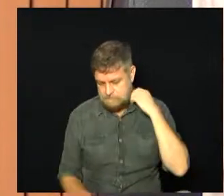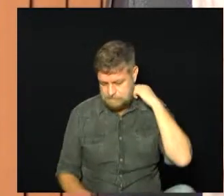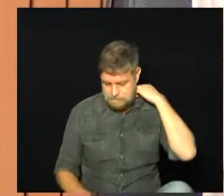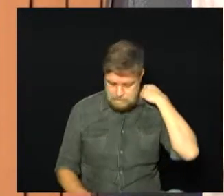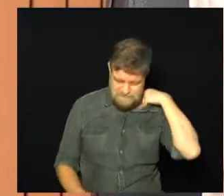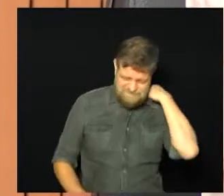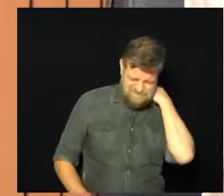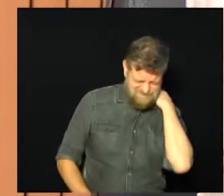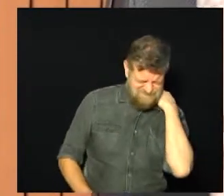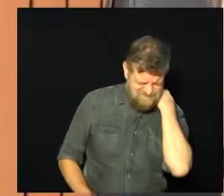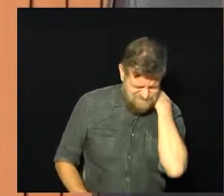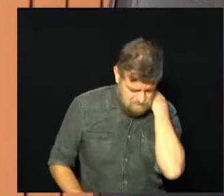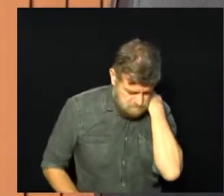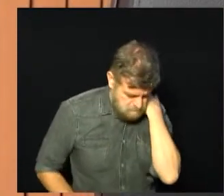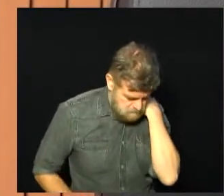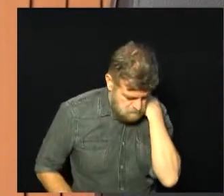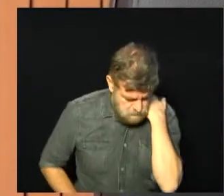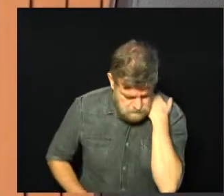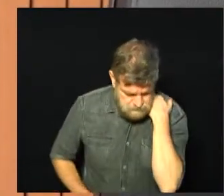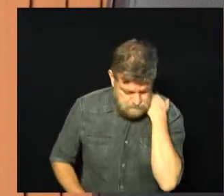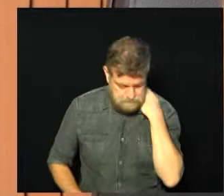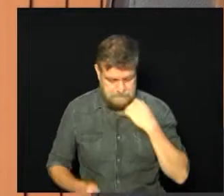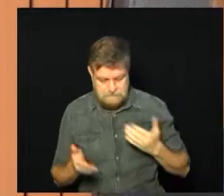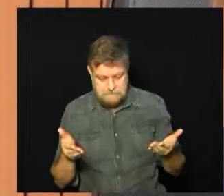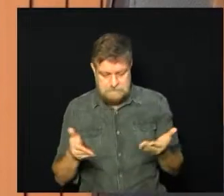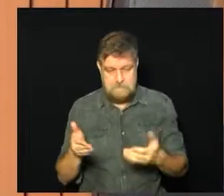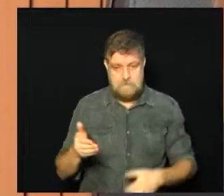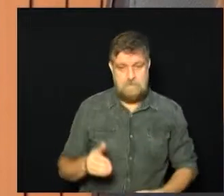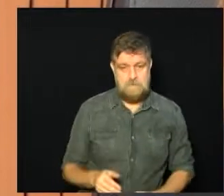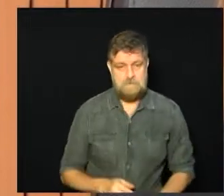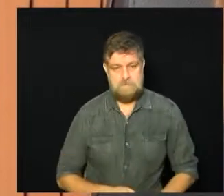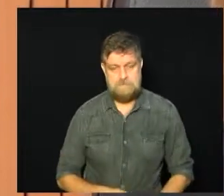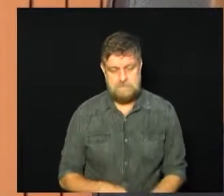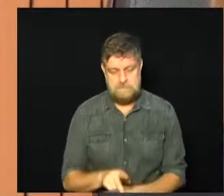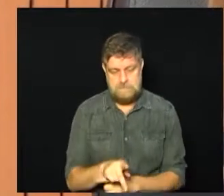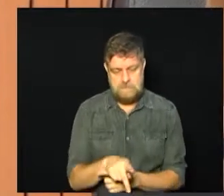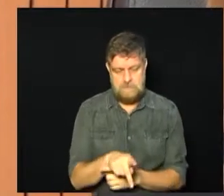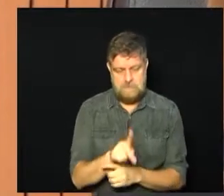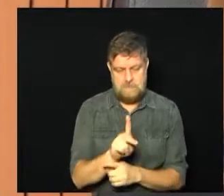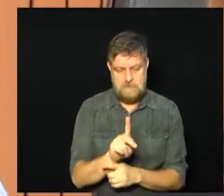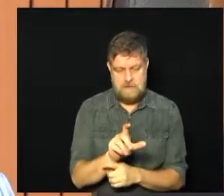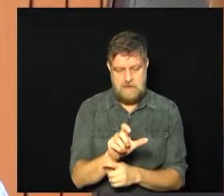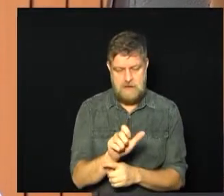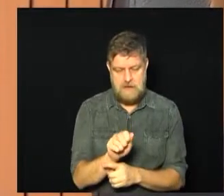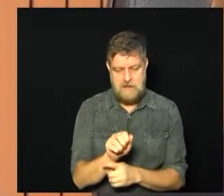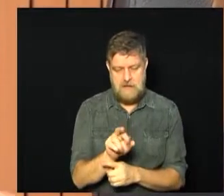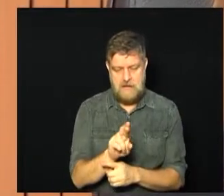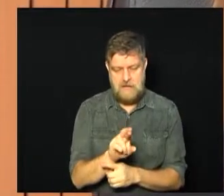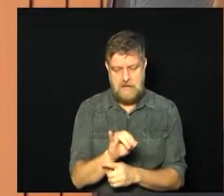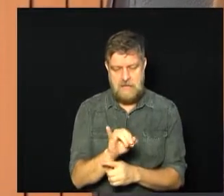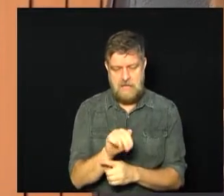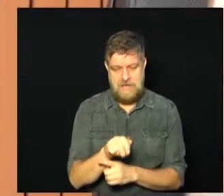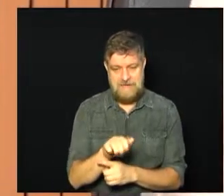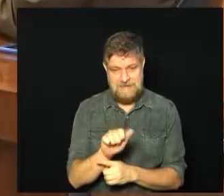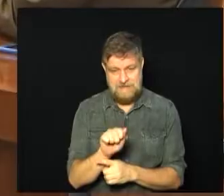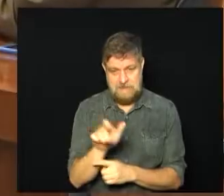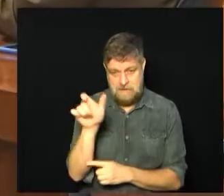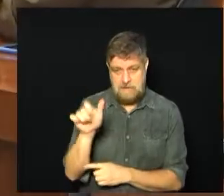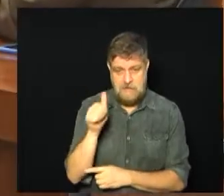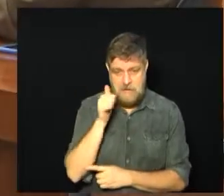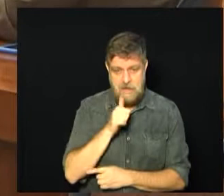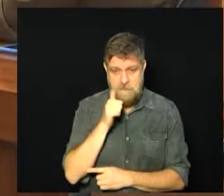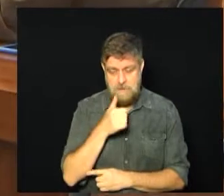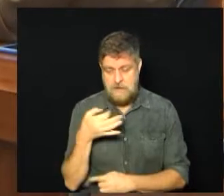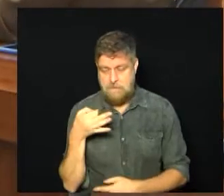para a Karina Cury, né, que é vice-presidente do Conselho Municipal de Desenvolvimento Urbano, para que ela possa também fazer suas